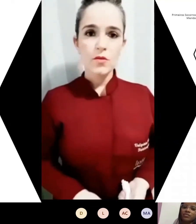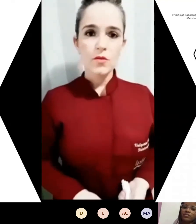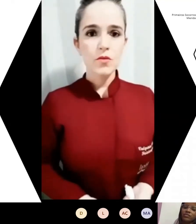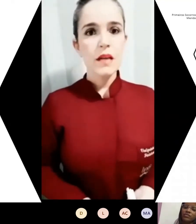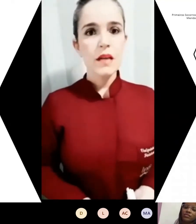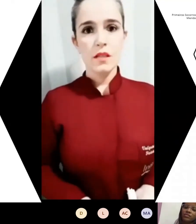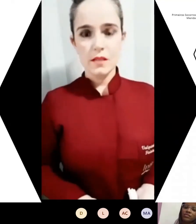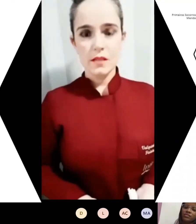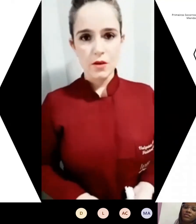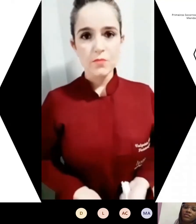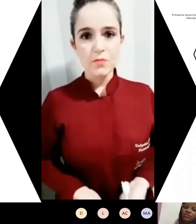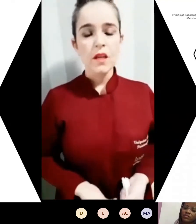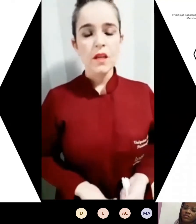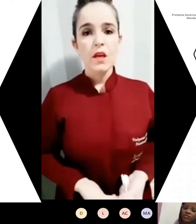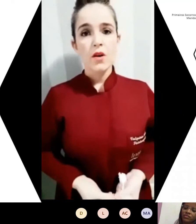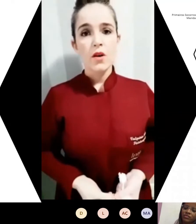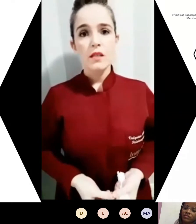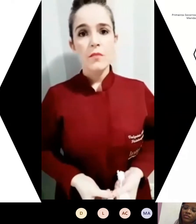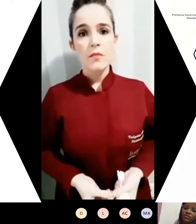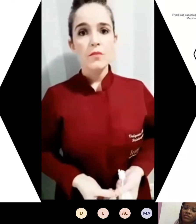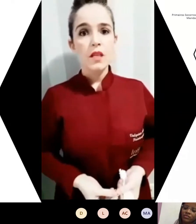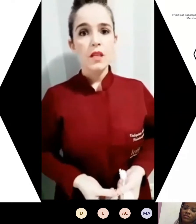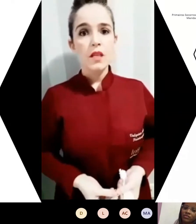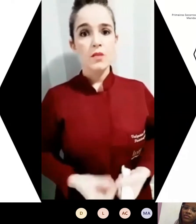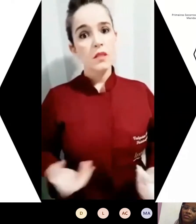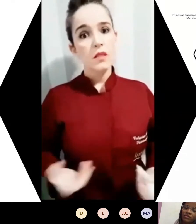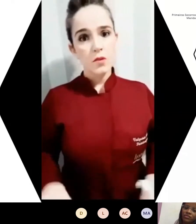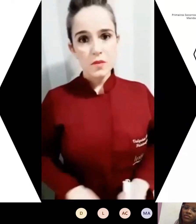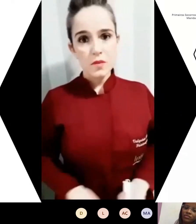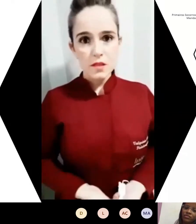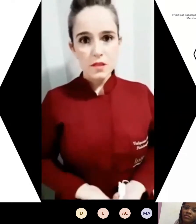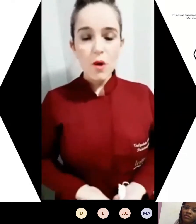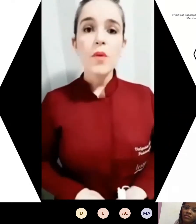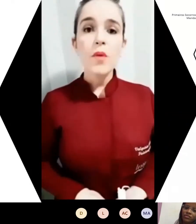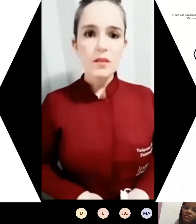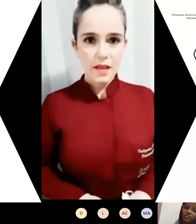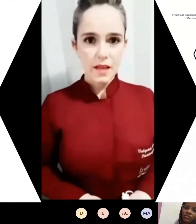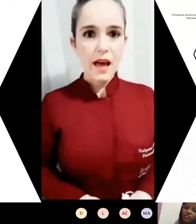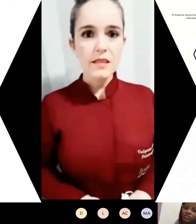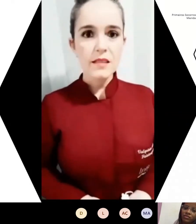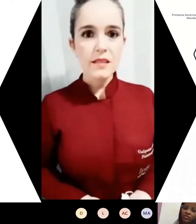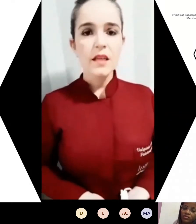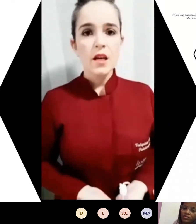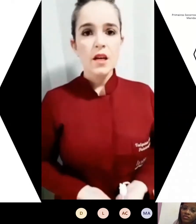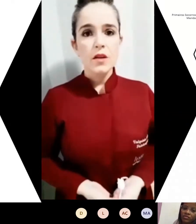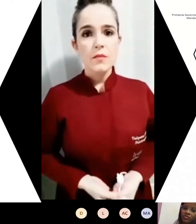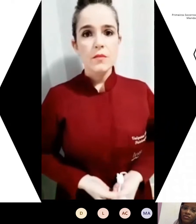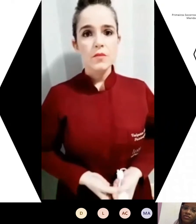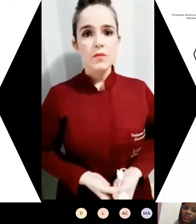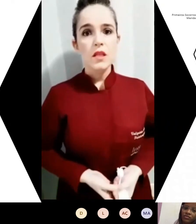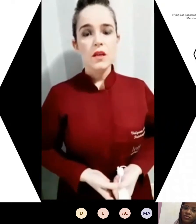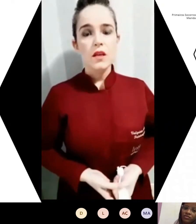conseguindo tomar todos os cuidados necessários. Nós sabemos que nem todas as pessoas podem ficar em casa.